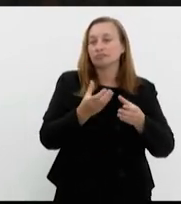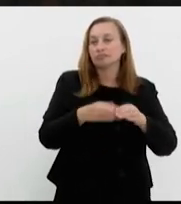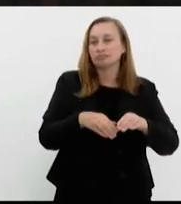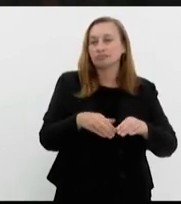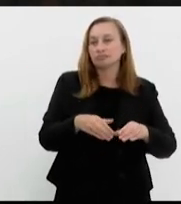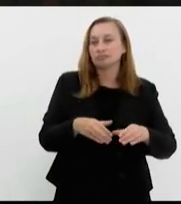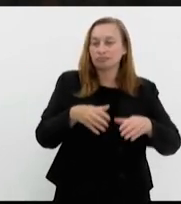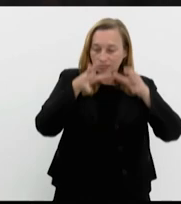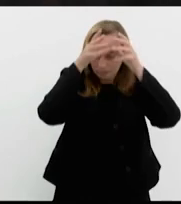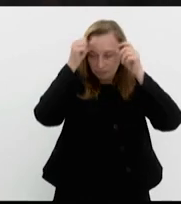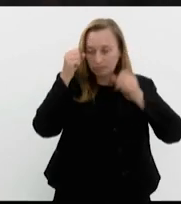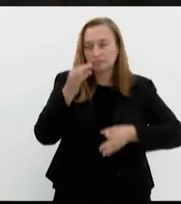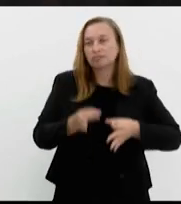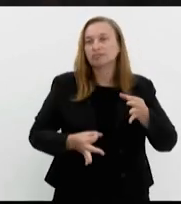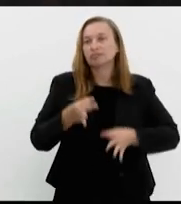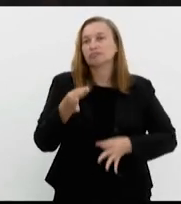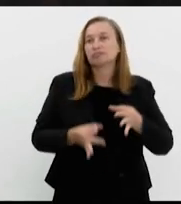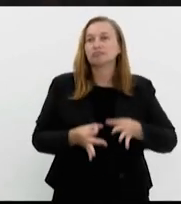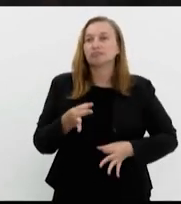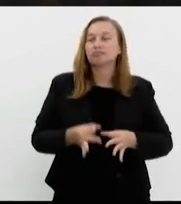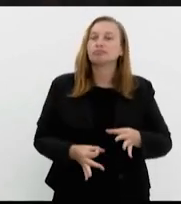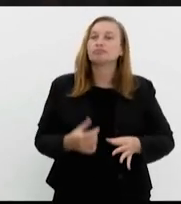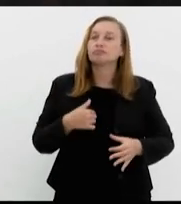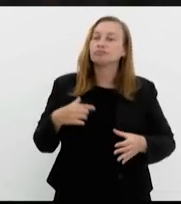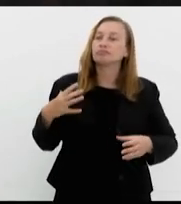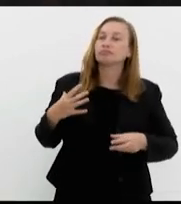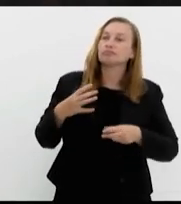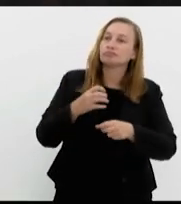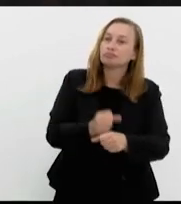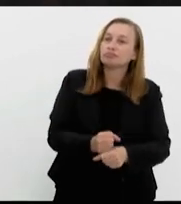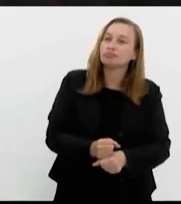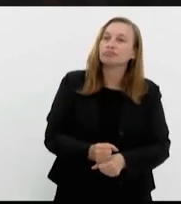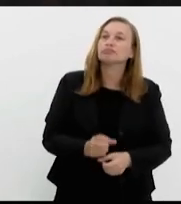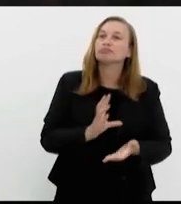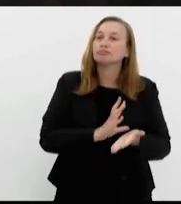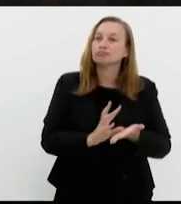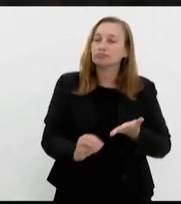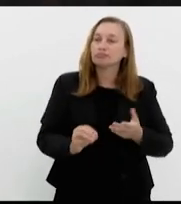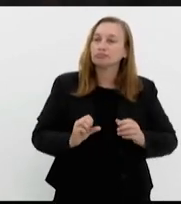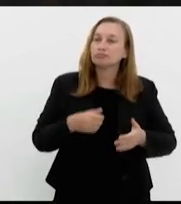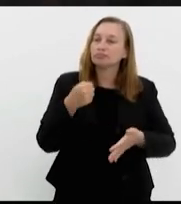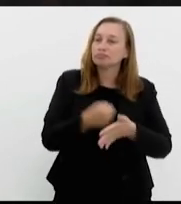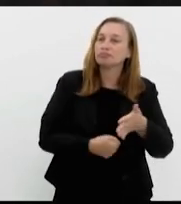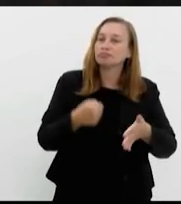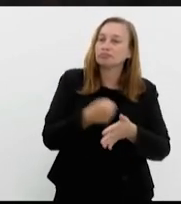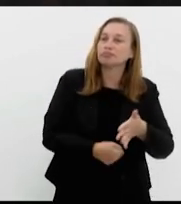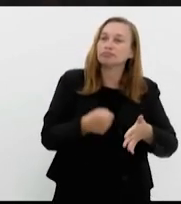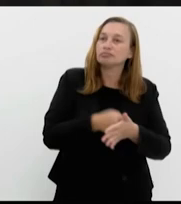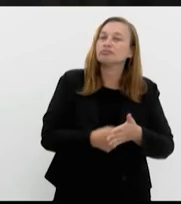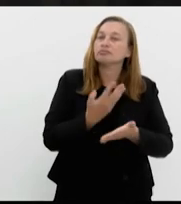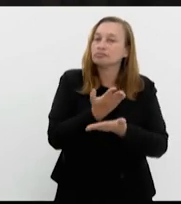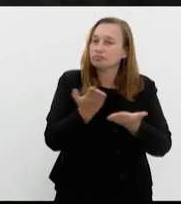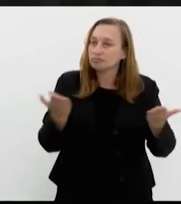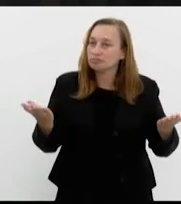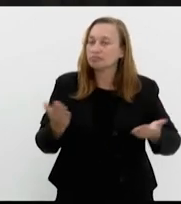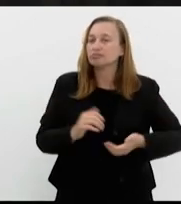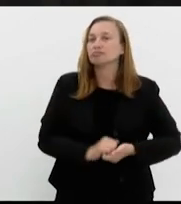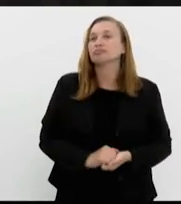TJ, dizer que também me somo à pauta, às reivindicações, às lutas de vocês, que